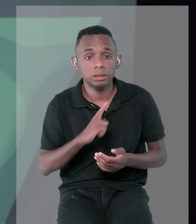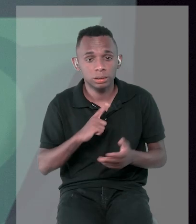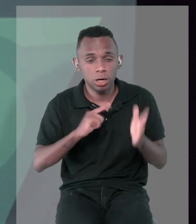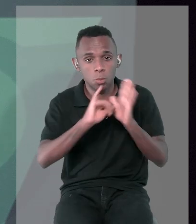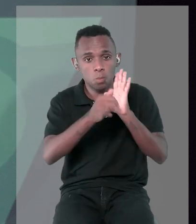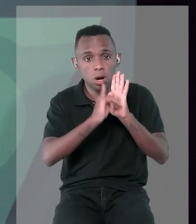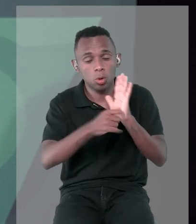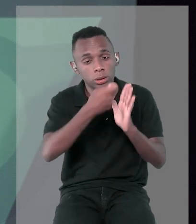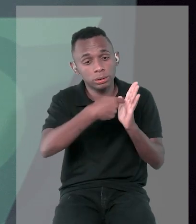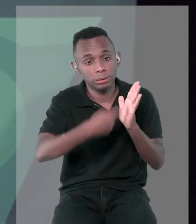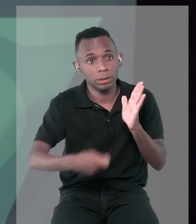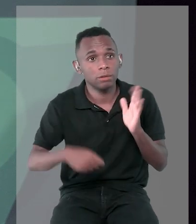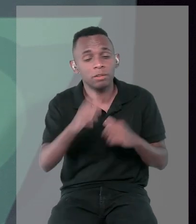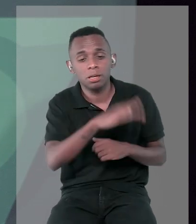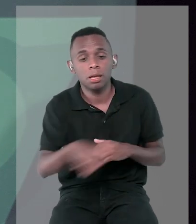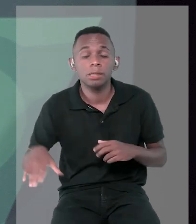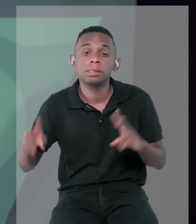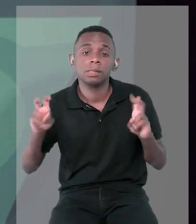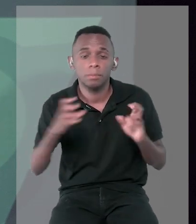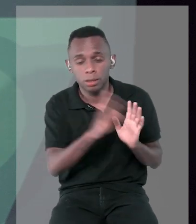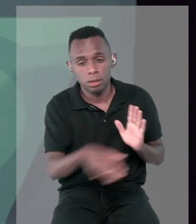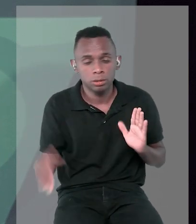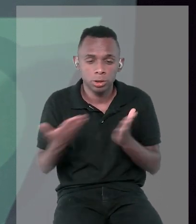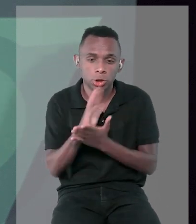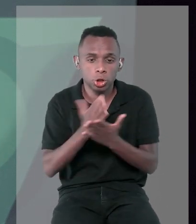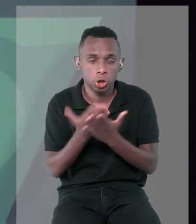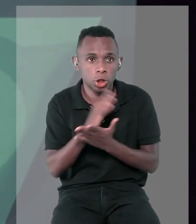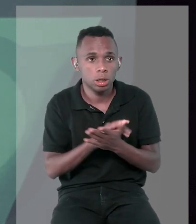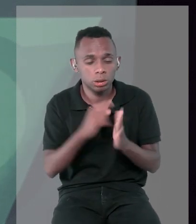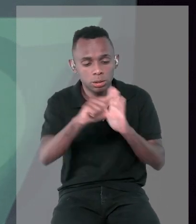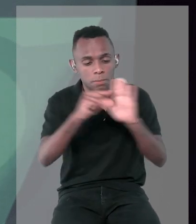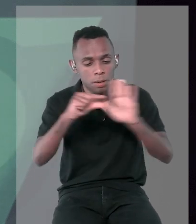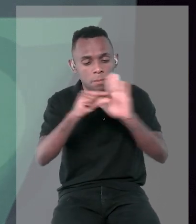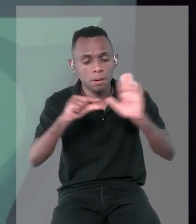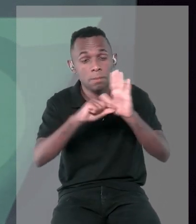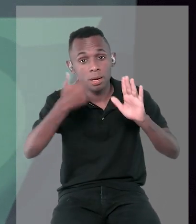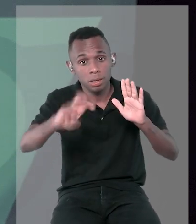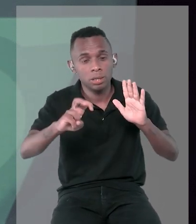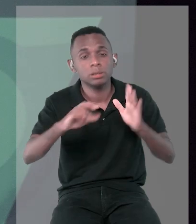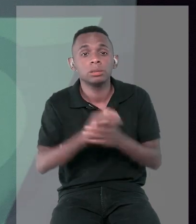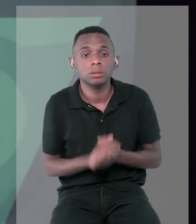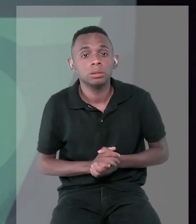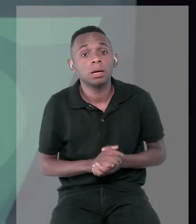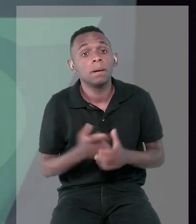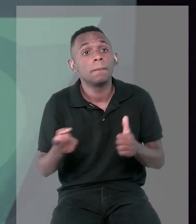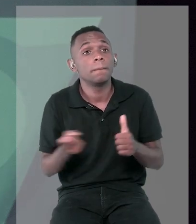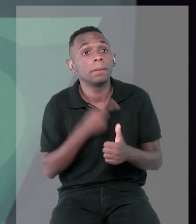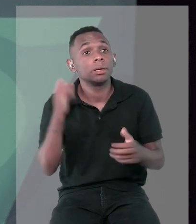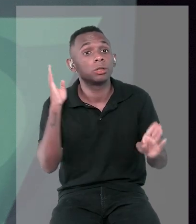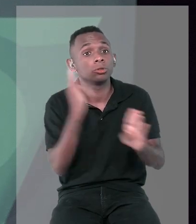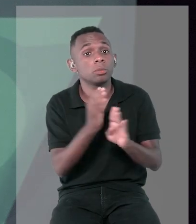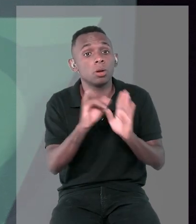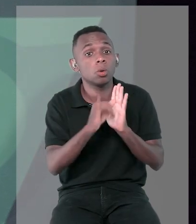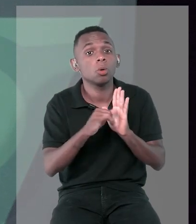que ela escreve que se chama Crianças Chatas. 15 linhas. É a primeira crônica de A Descoberta